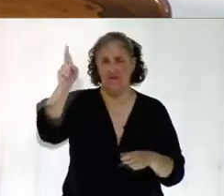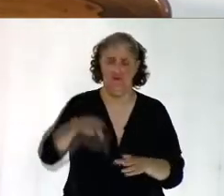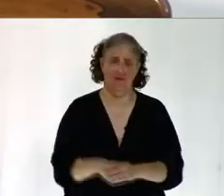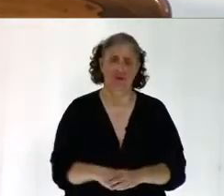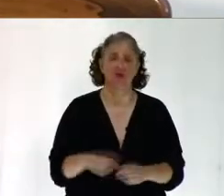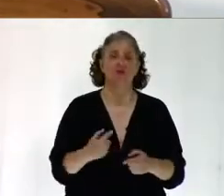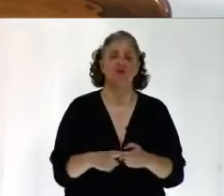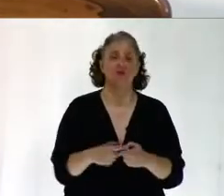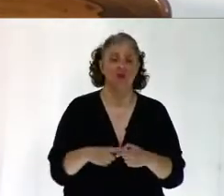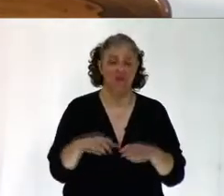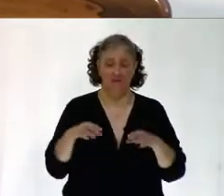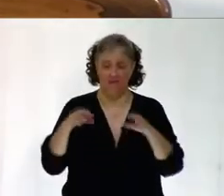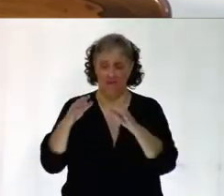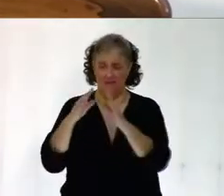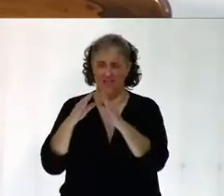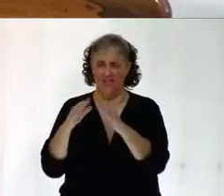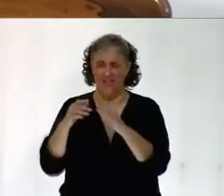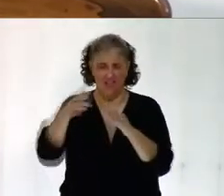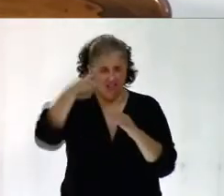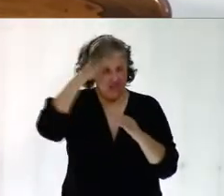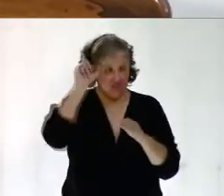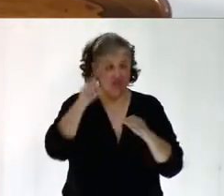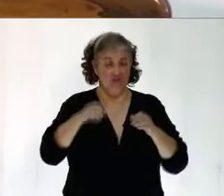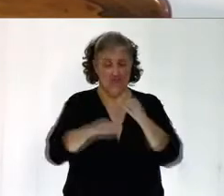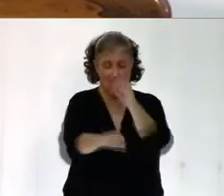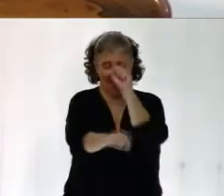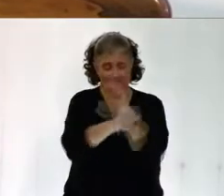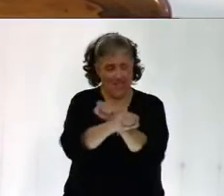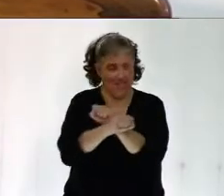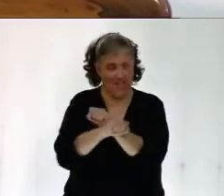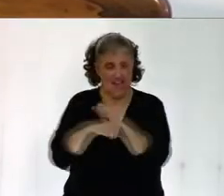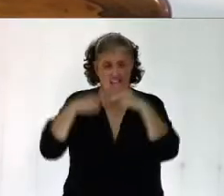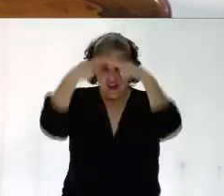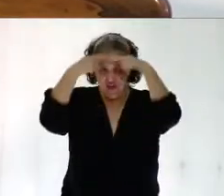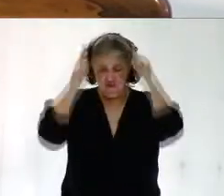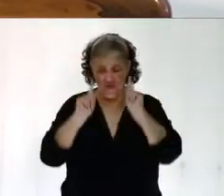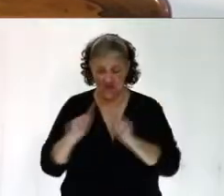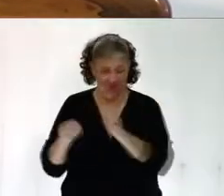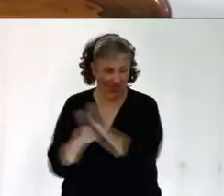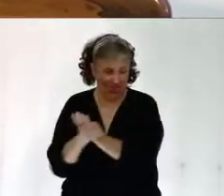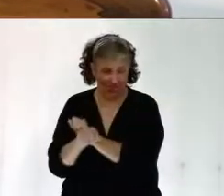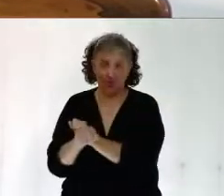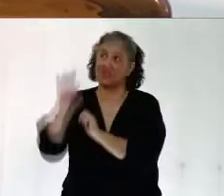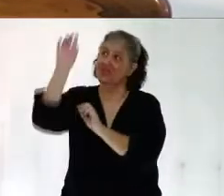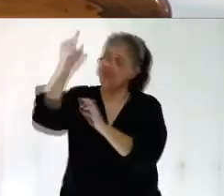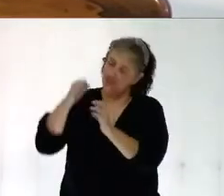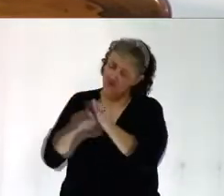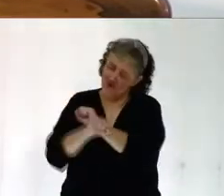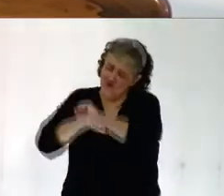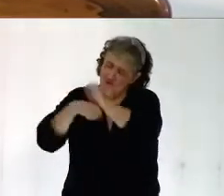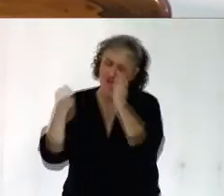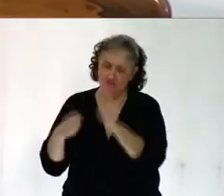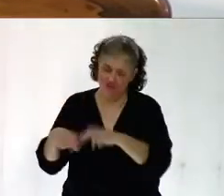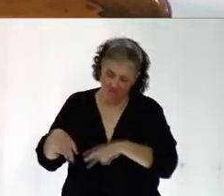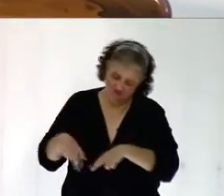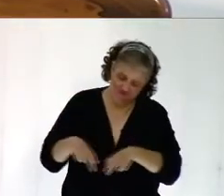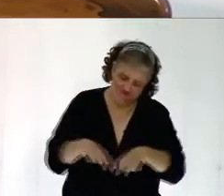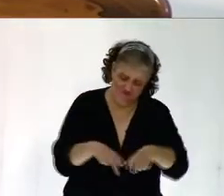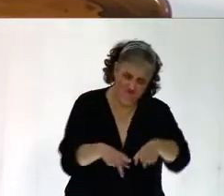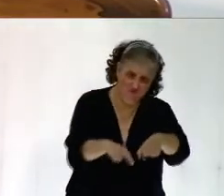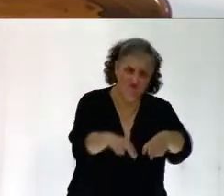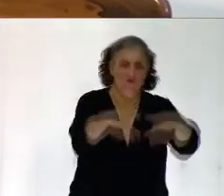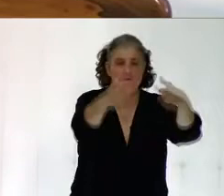da servidão o senhor teu deus temerás a ele servirás e pelo seu nome